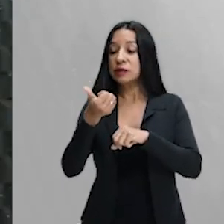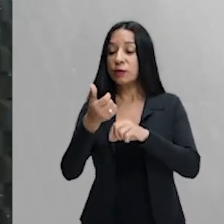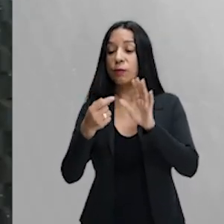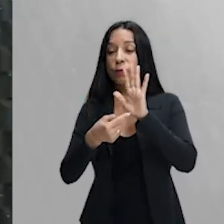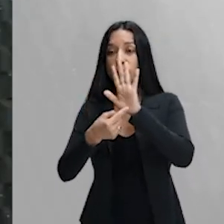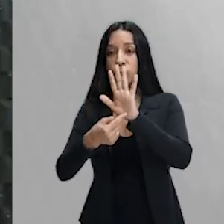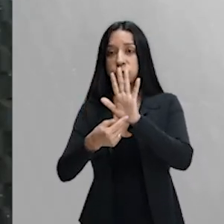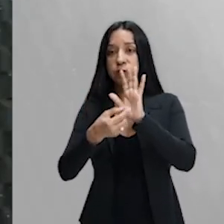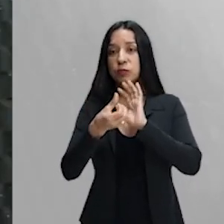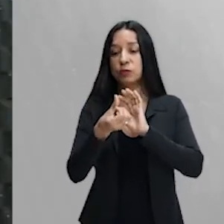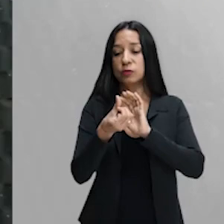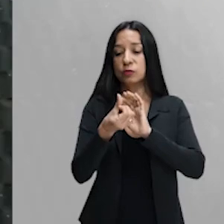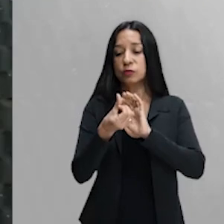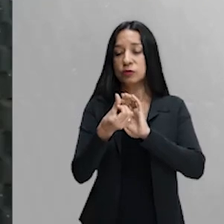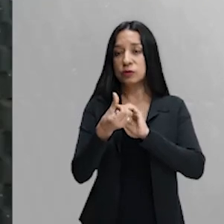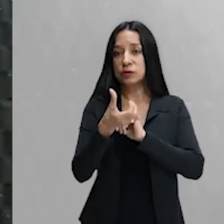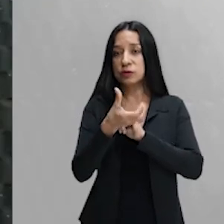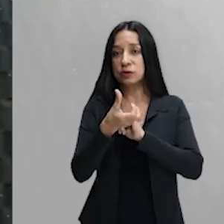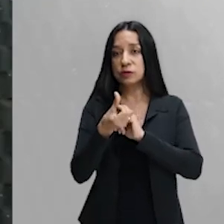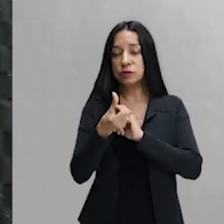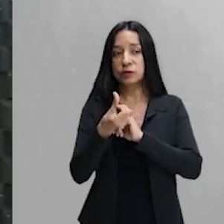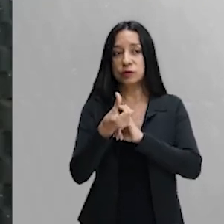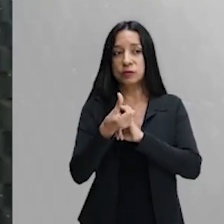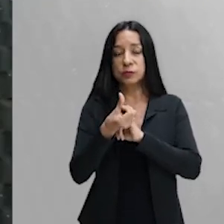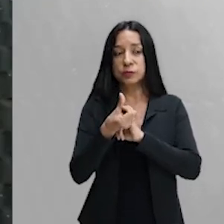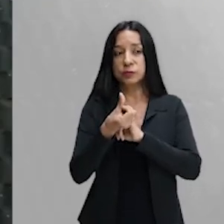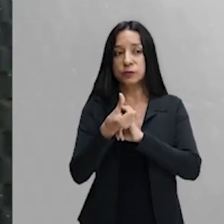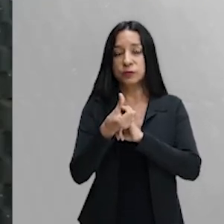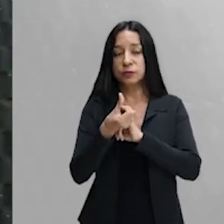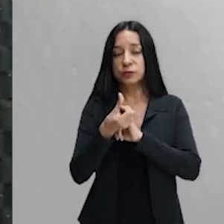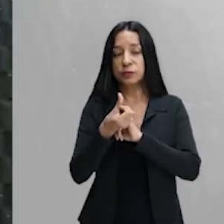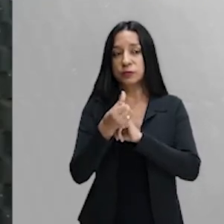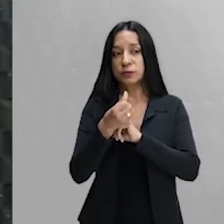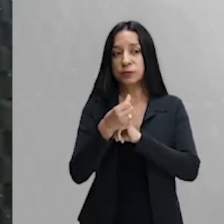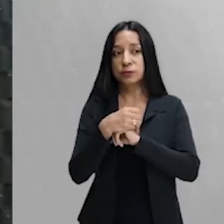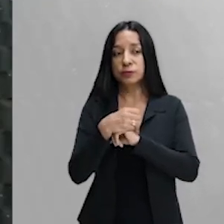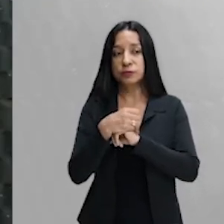evidência. Então, essa área total aqui vai ser igual a 16.